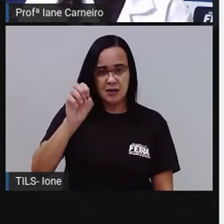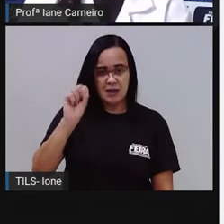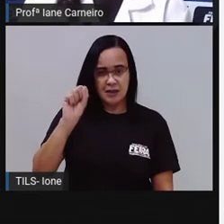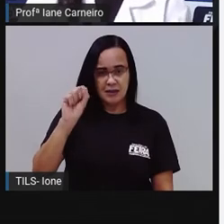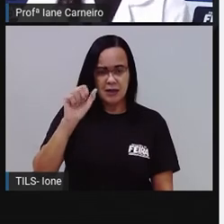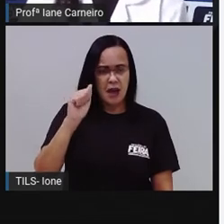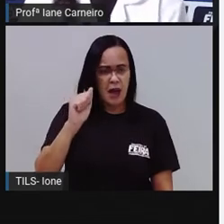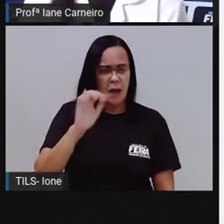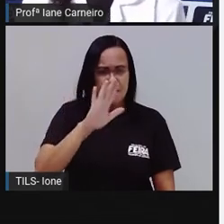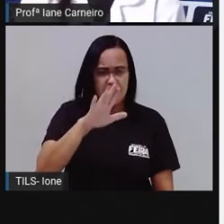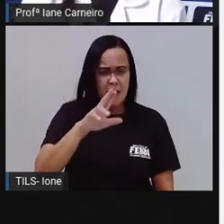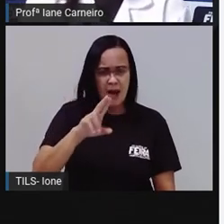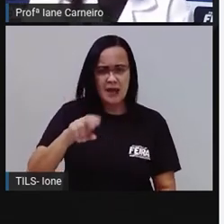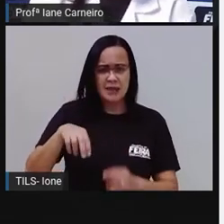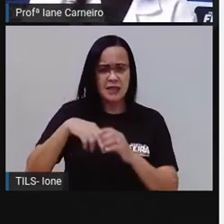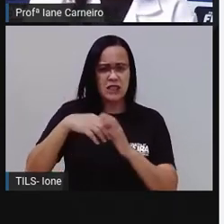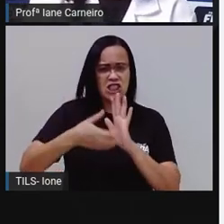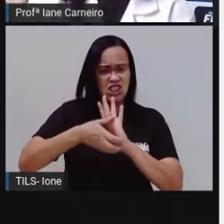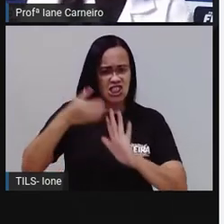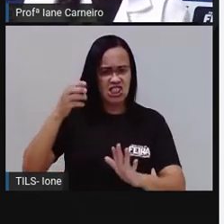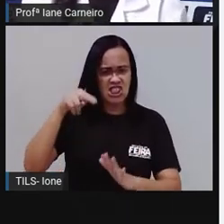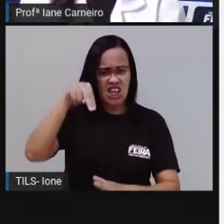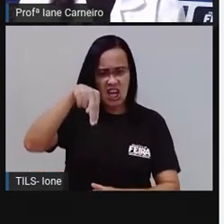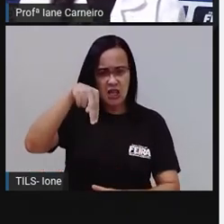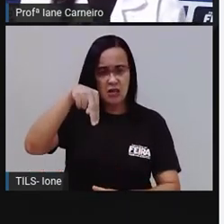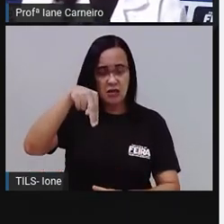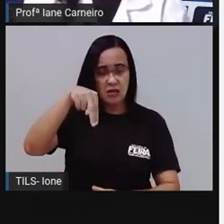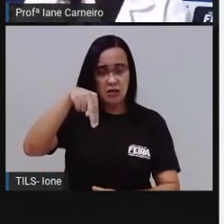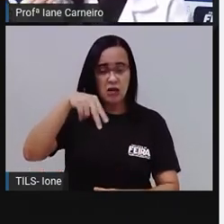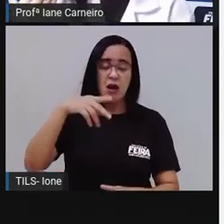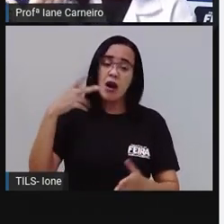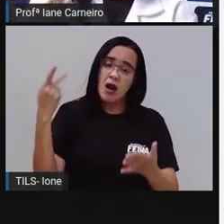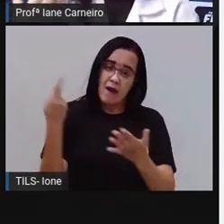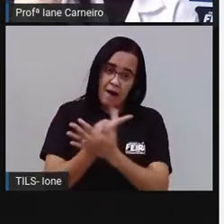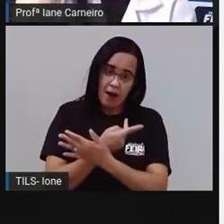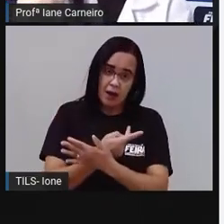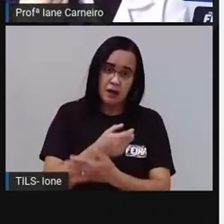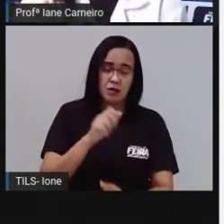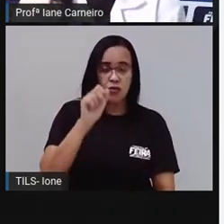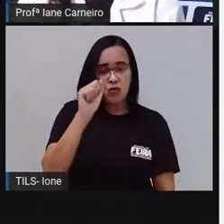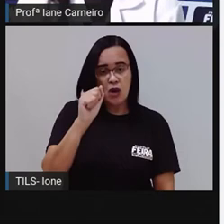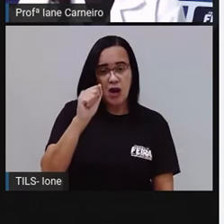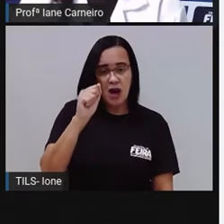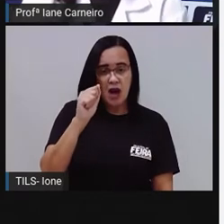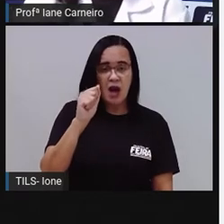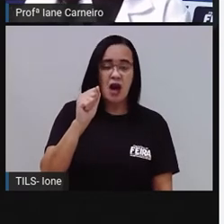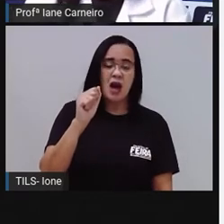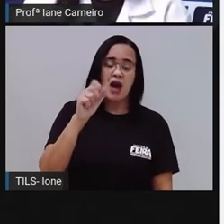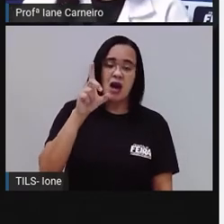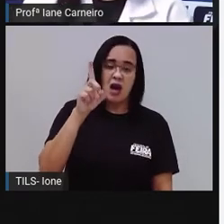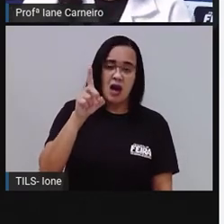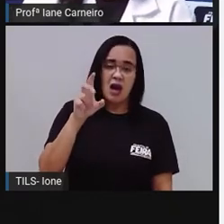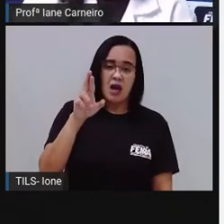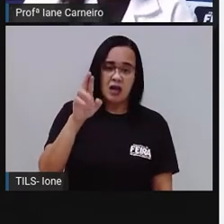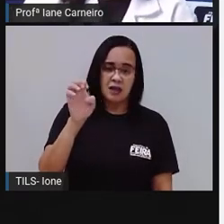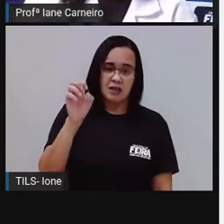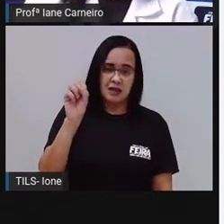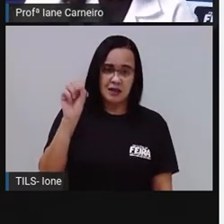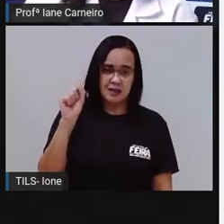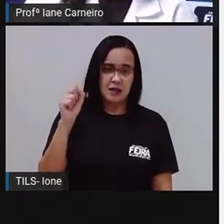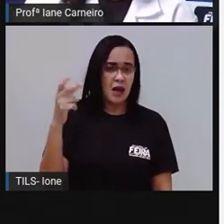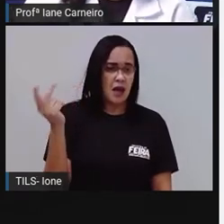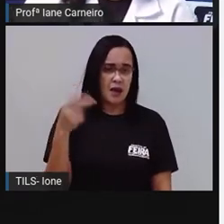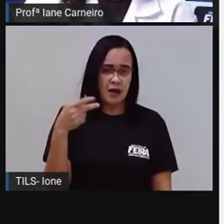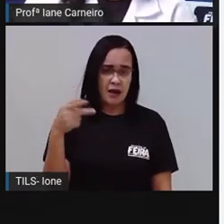né? E não é essa a pronúncia do nome, né? É Andressa, tá certo? Aqui